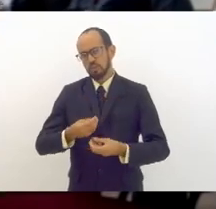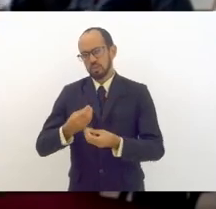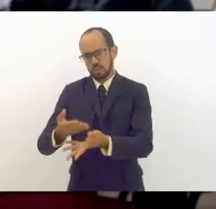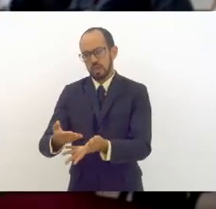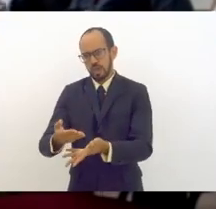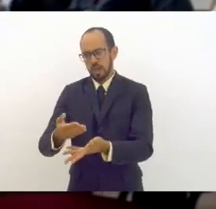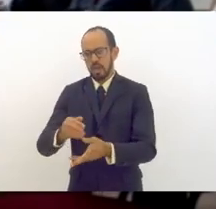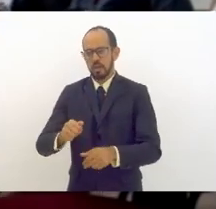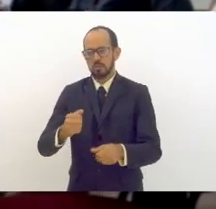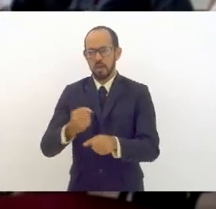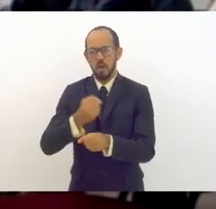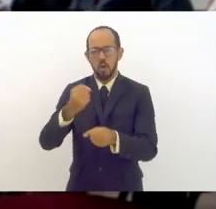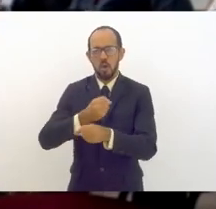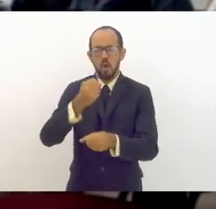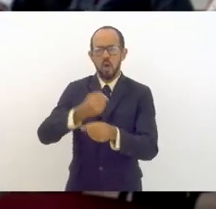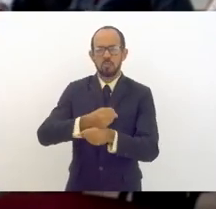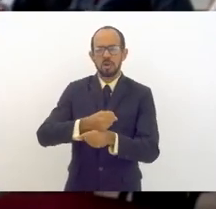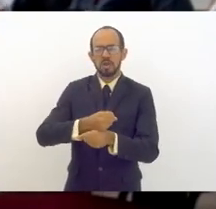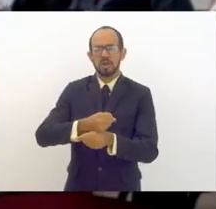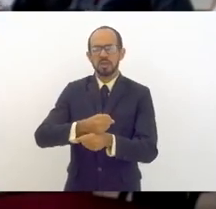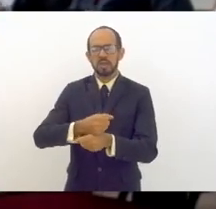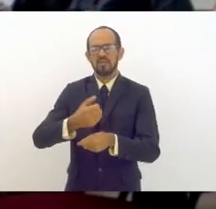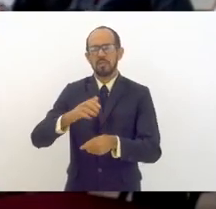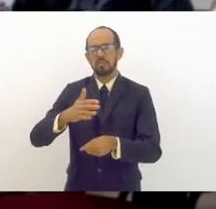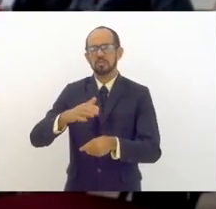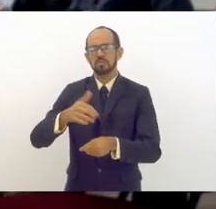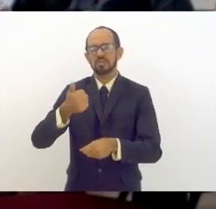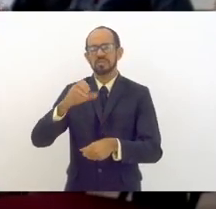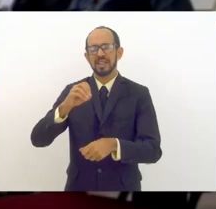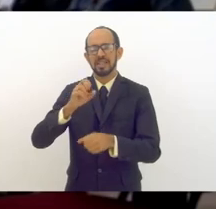aproximadamente de 8 a 10 anos parada.